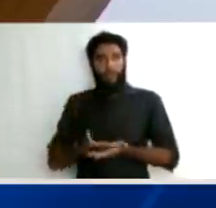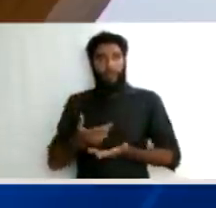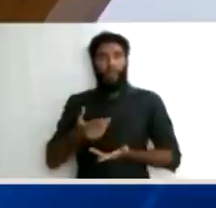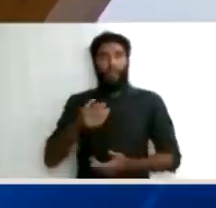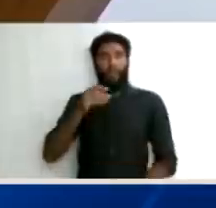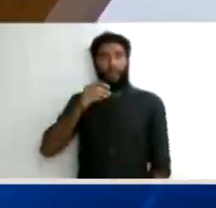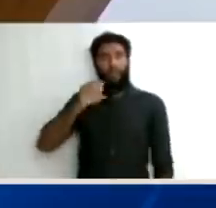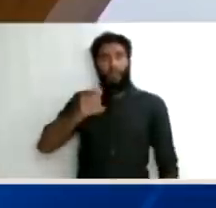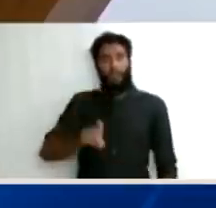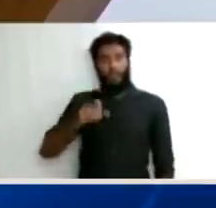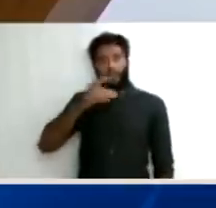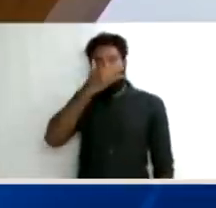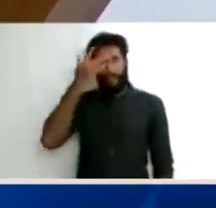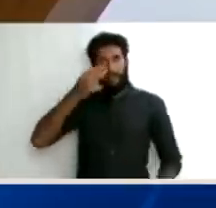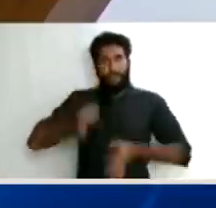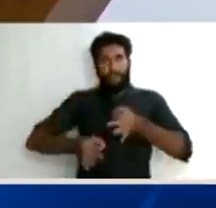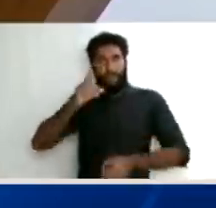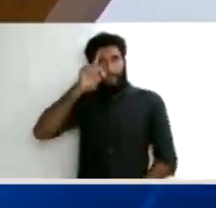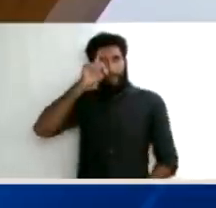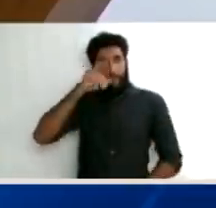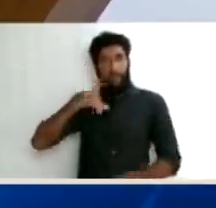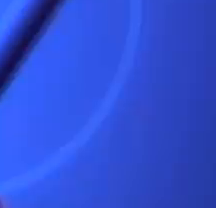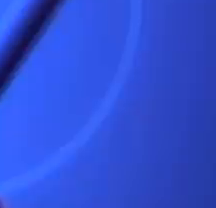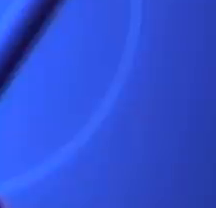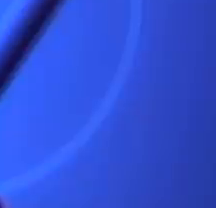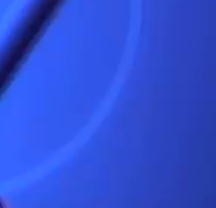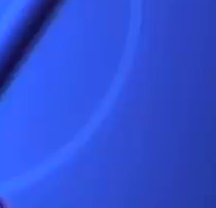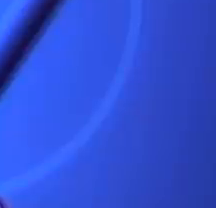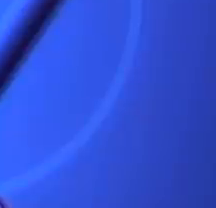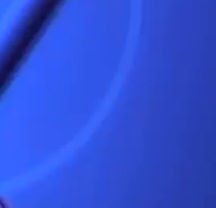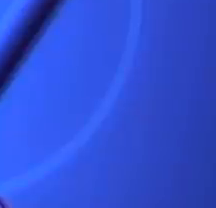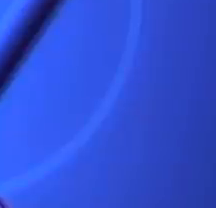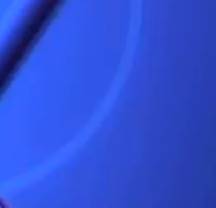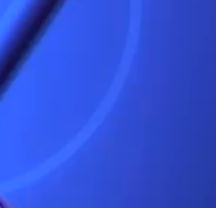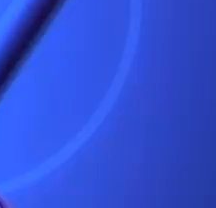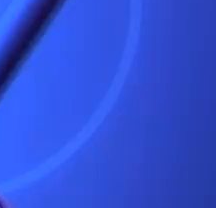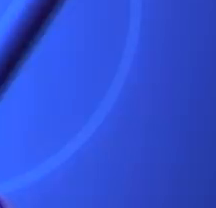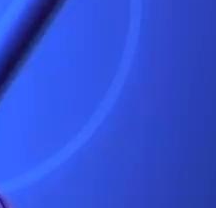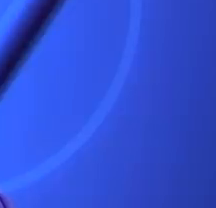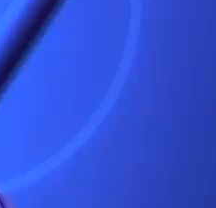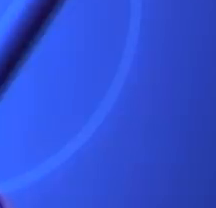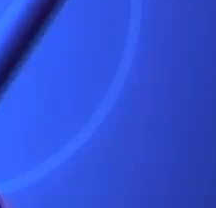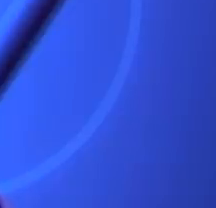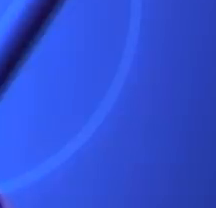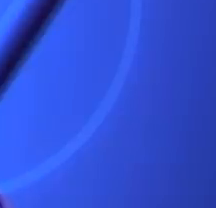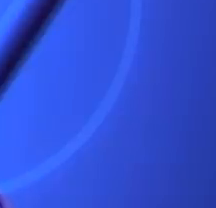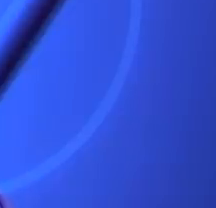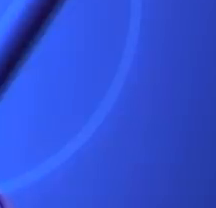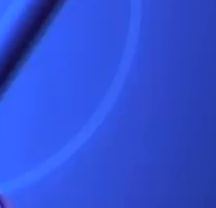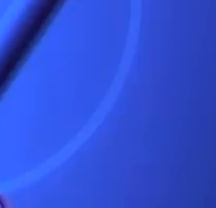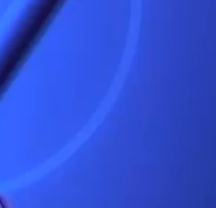vai transitar em julgado. Agora, procurador, no caso de confirmada a suspeição mesmo do ex-juiz Sérgio Moro